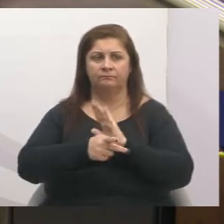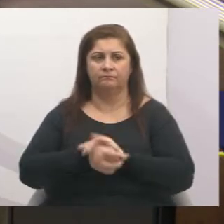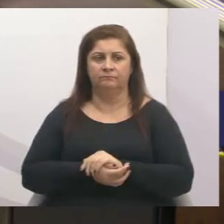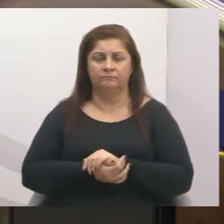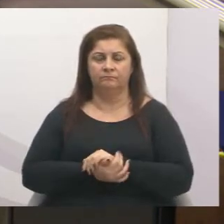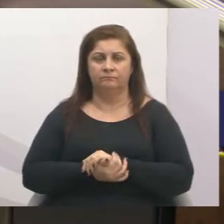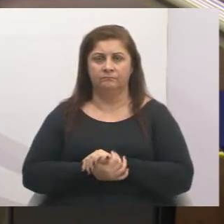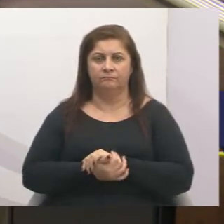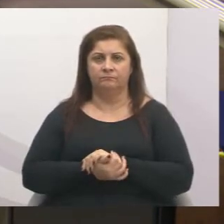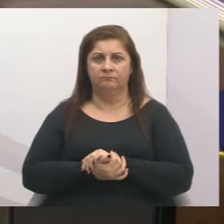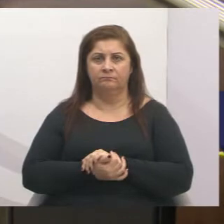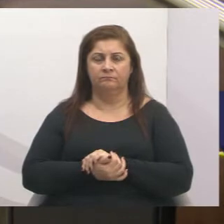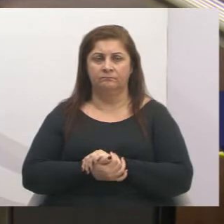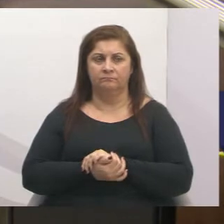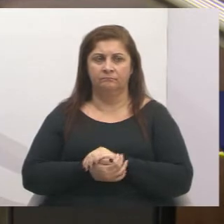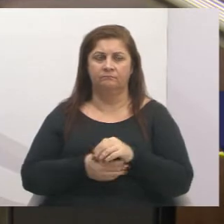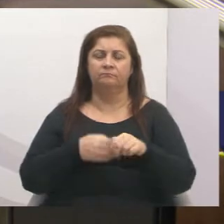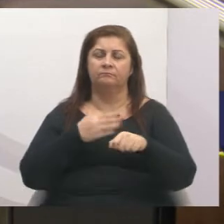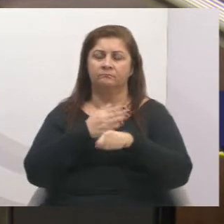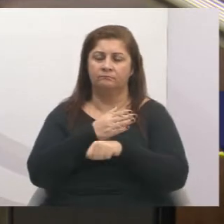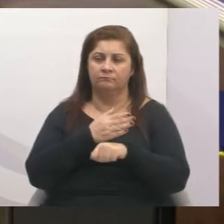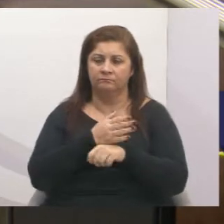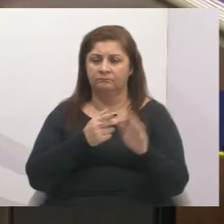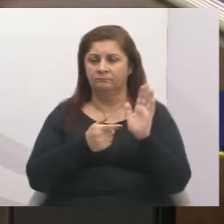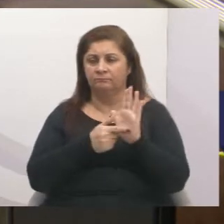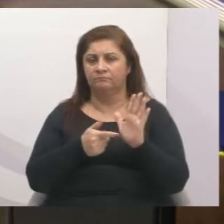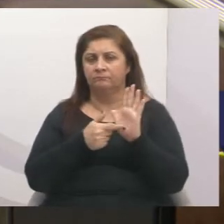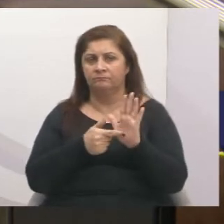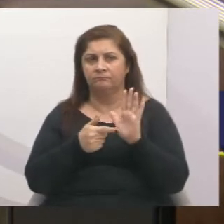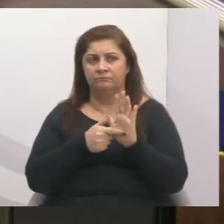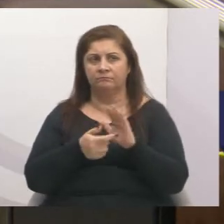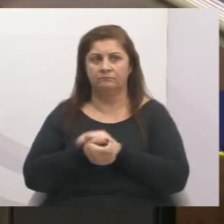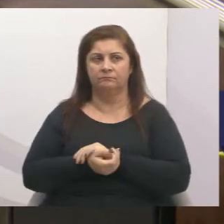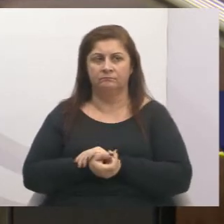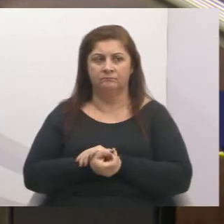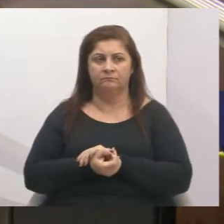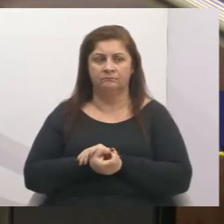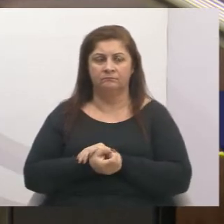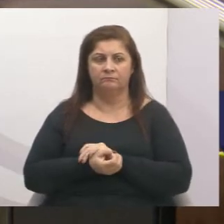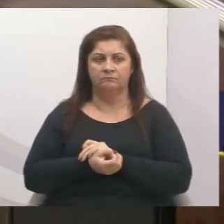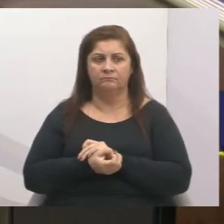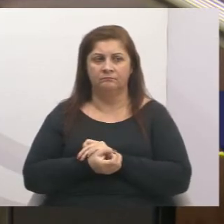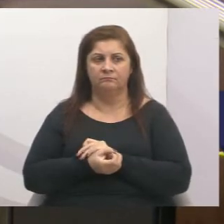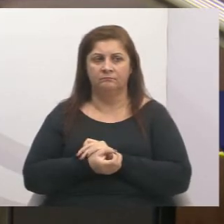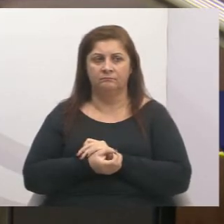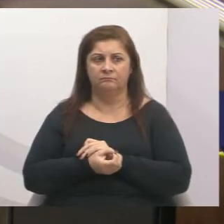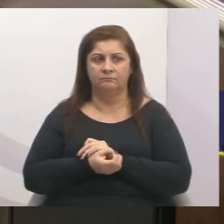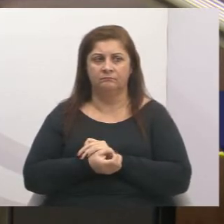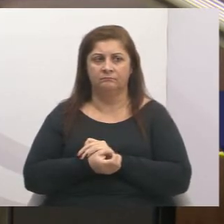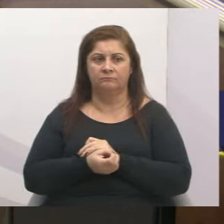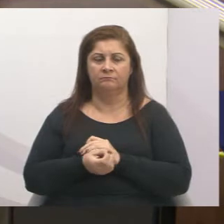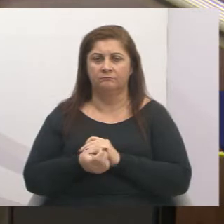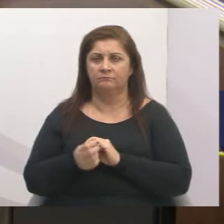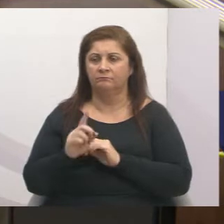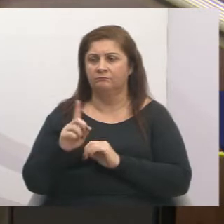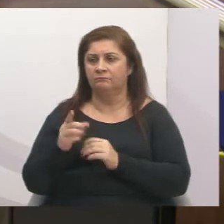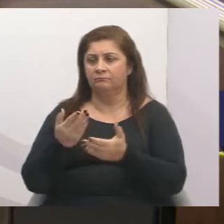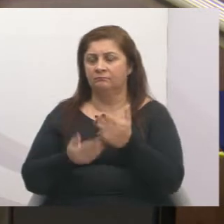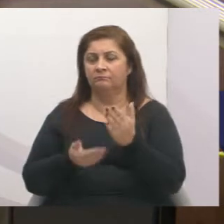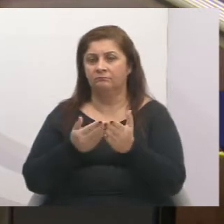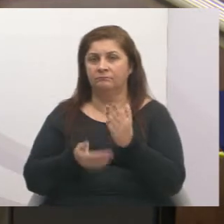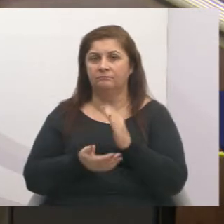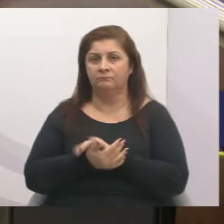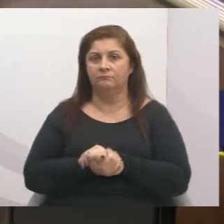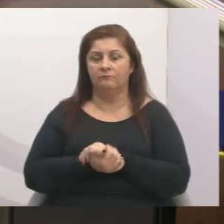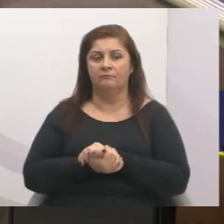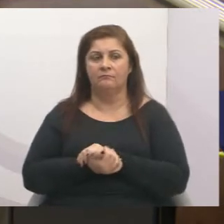né? Participamos aí apontando diretrizes para serem pensadas para não prejudicar tanto os